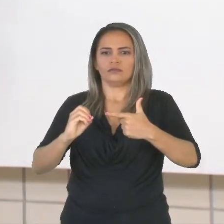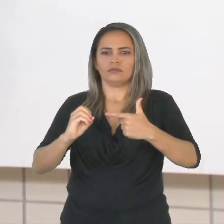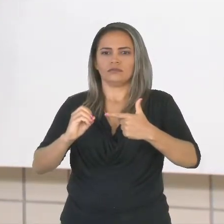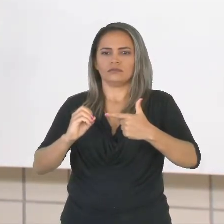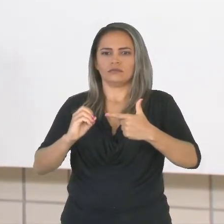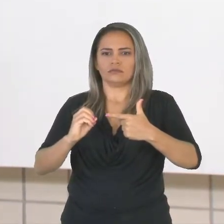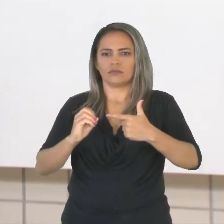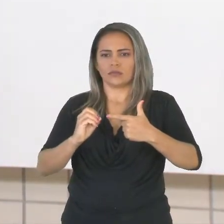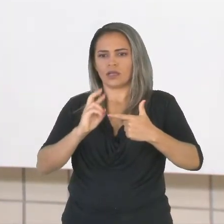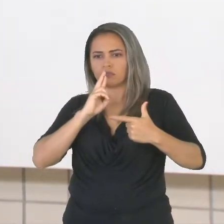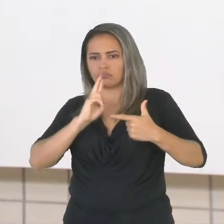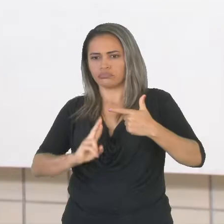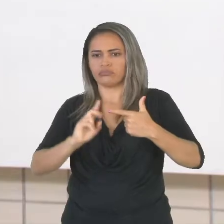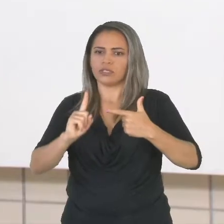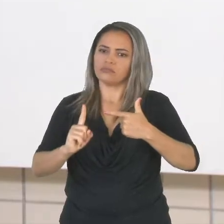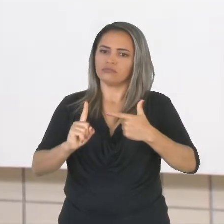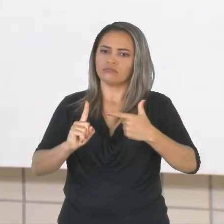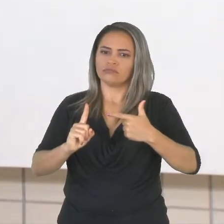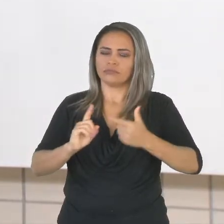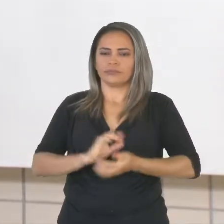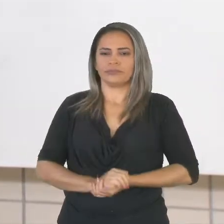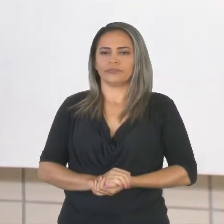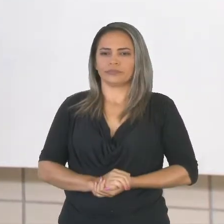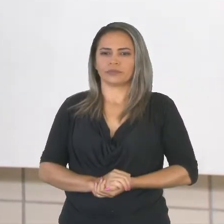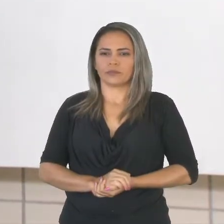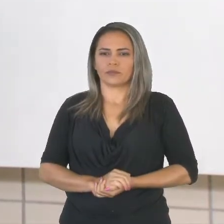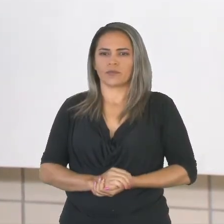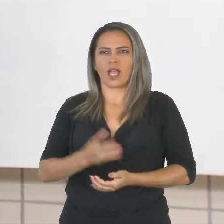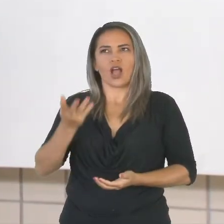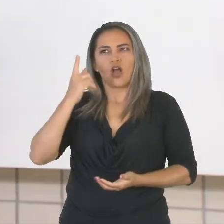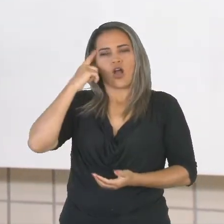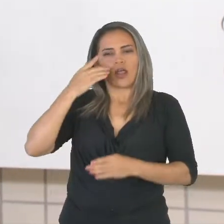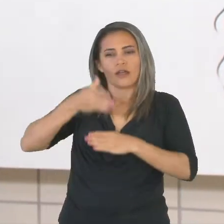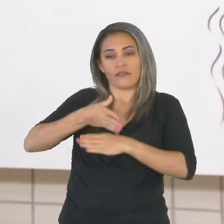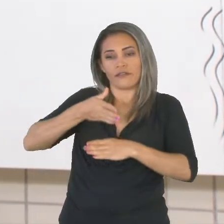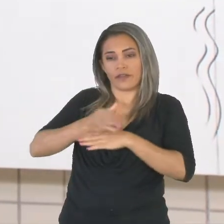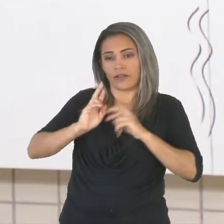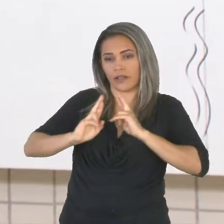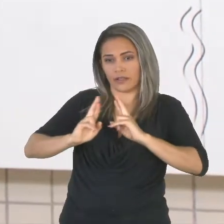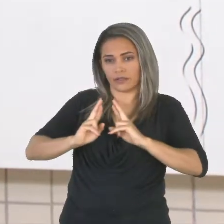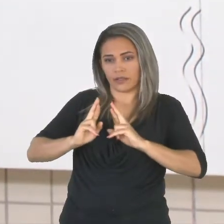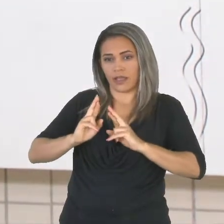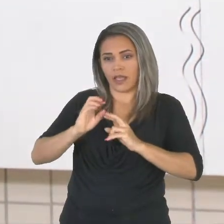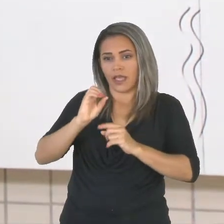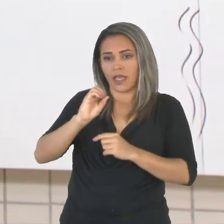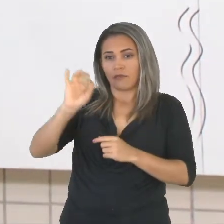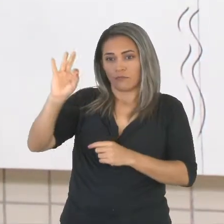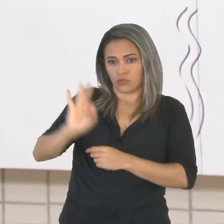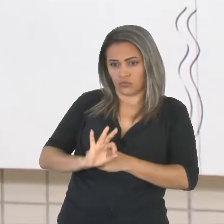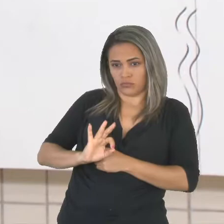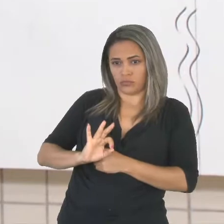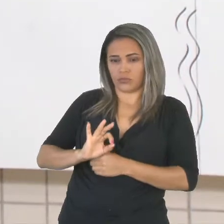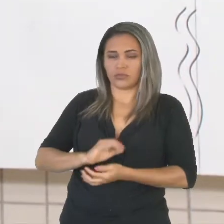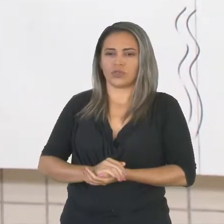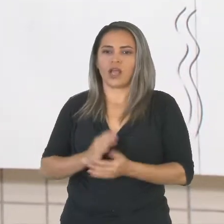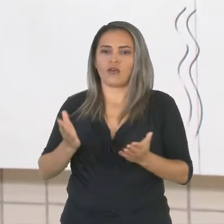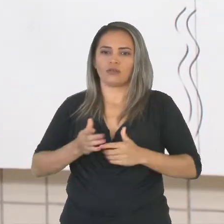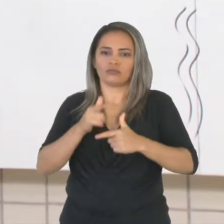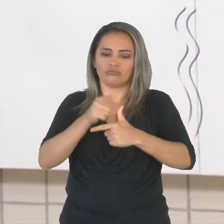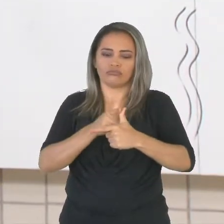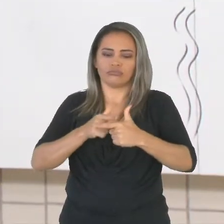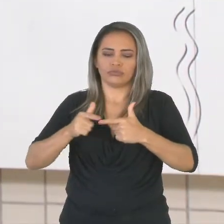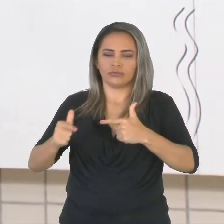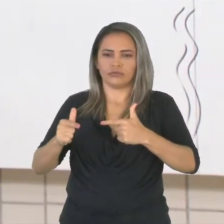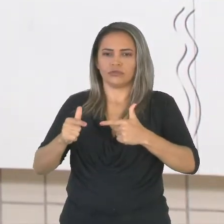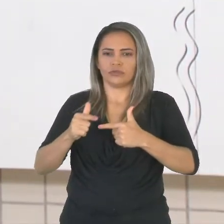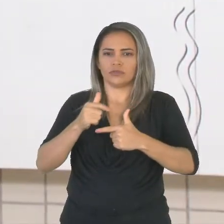entregar 1, do mesmo jeito, certo? Pensando na frequência relativa em porcentagem, eu vou dividir 125